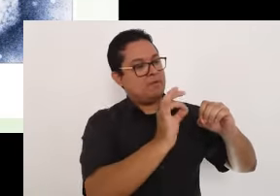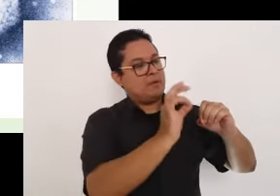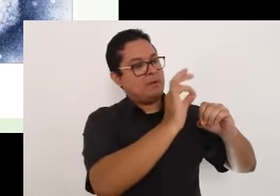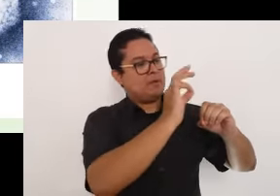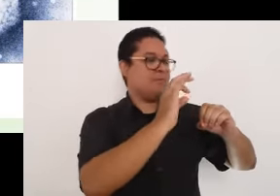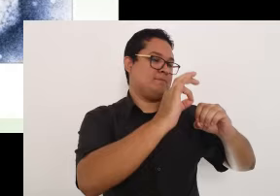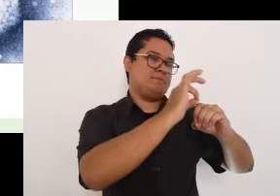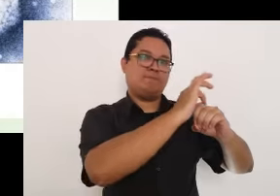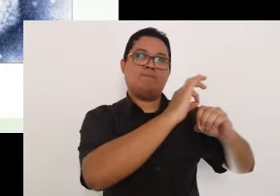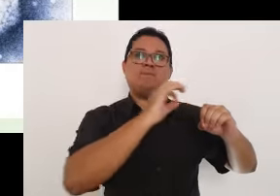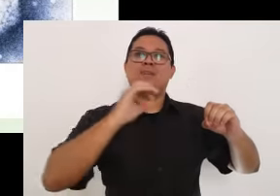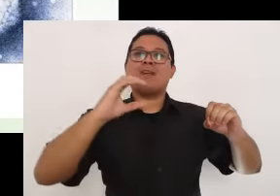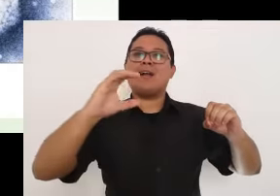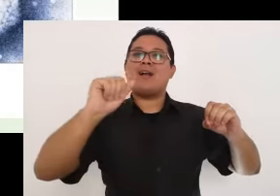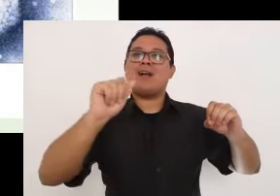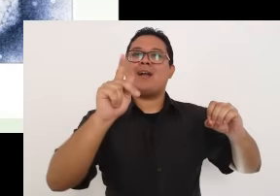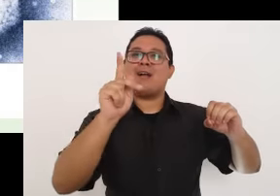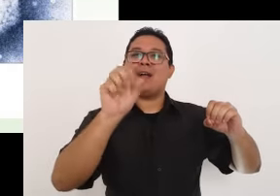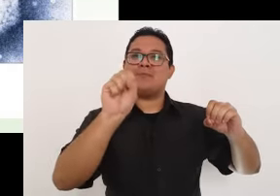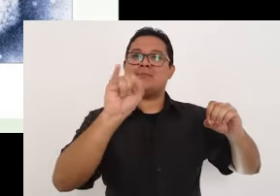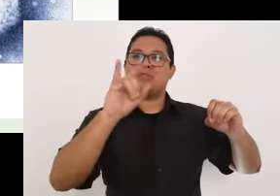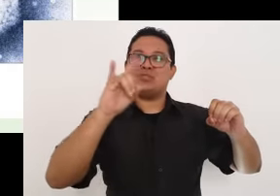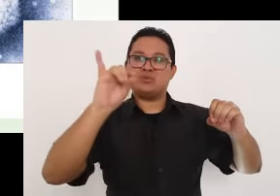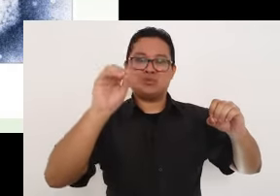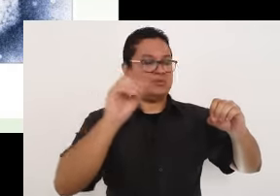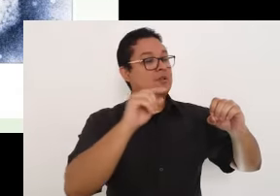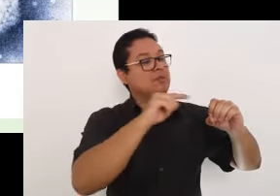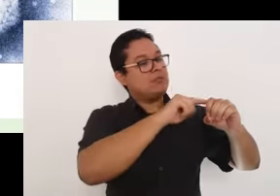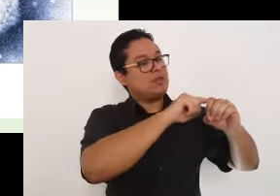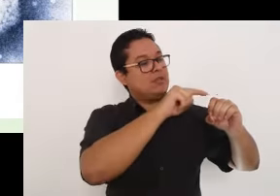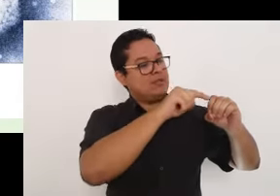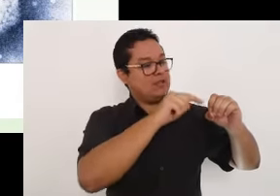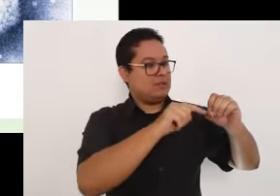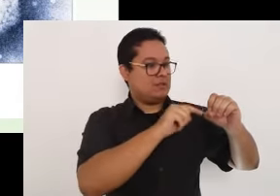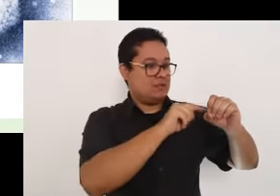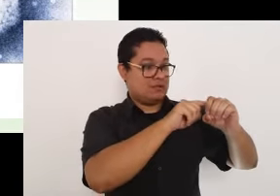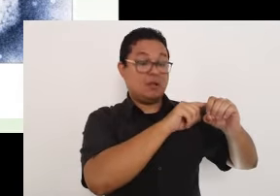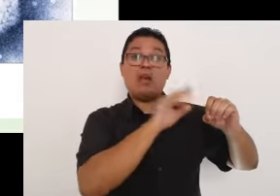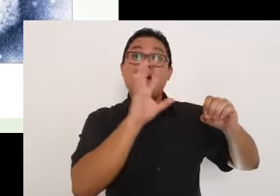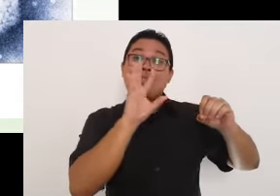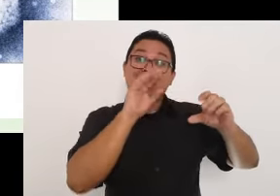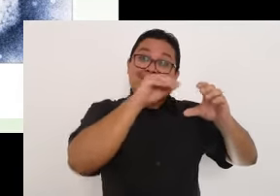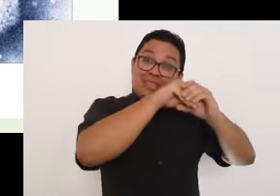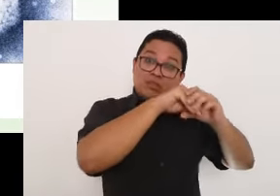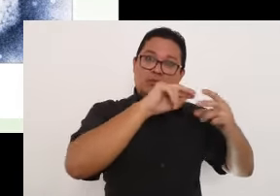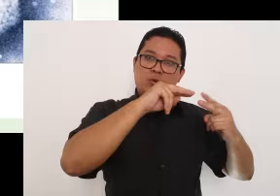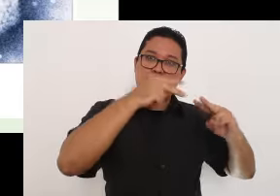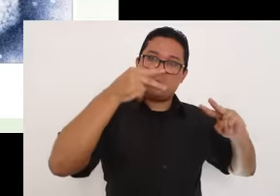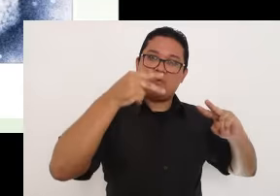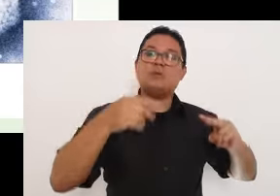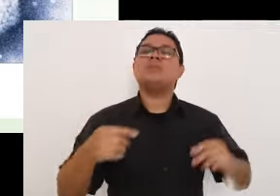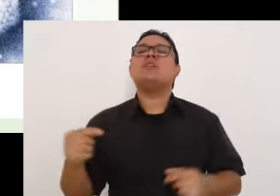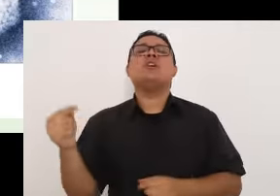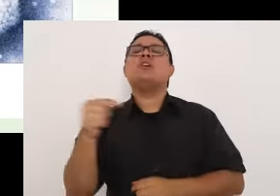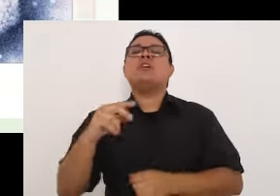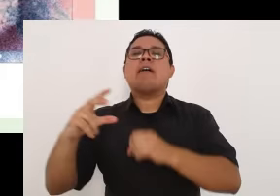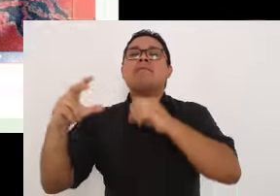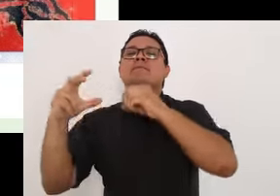O capsídeo e o material genético dele lá dentro, tá? Um vírus